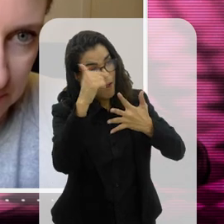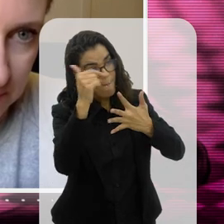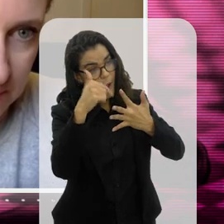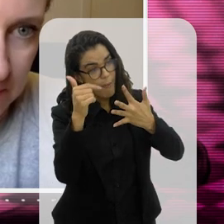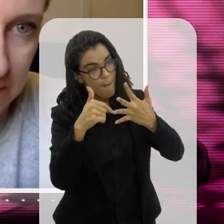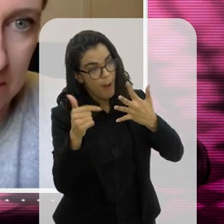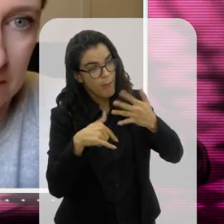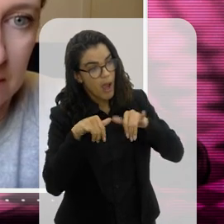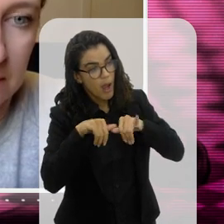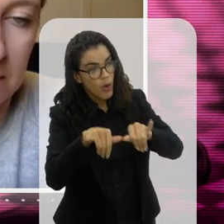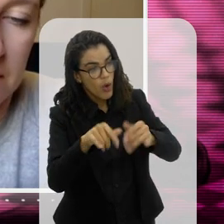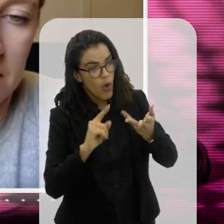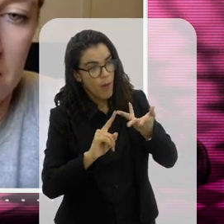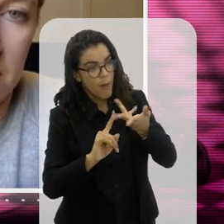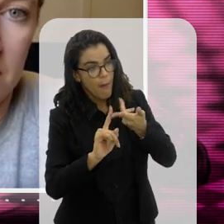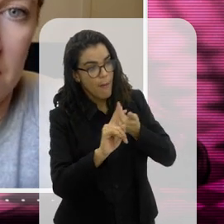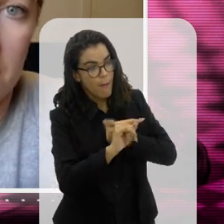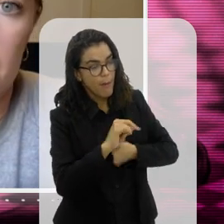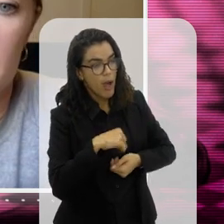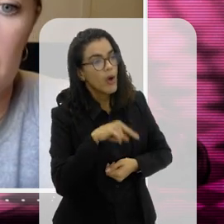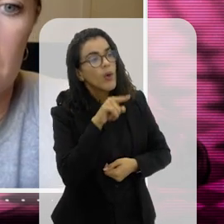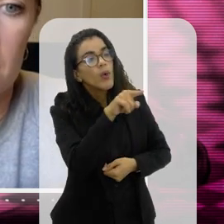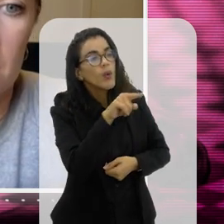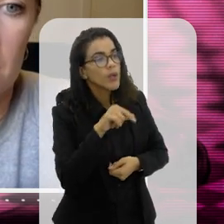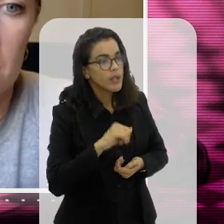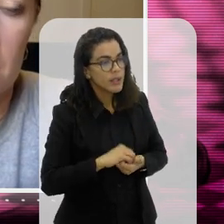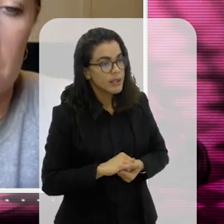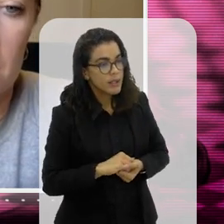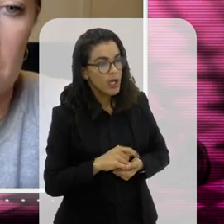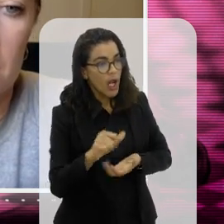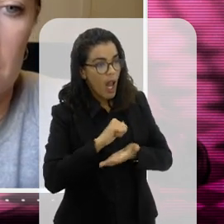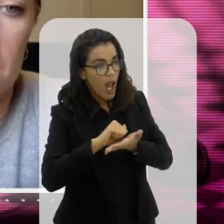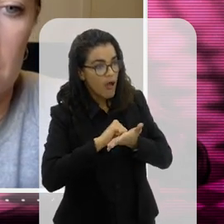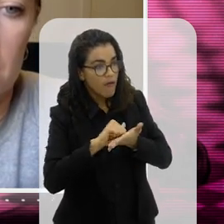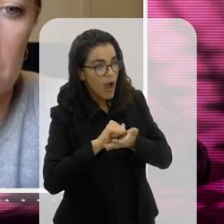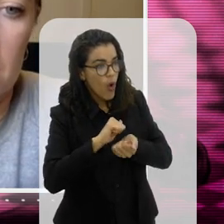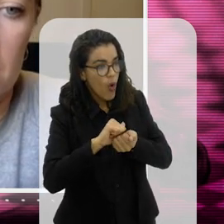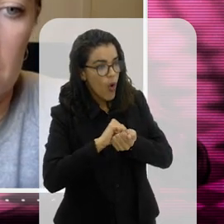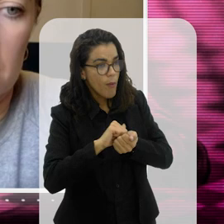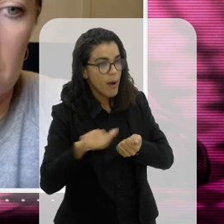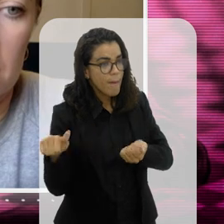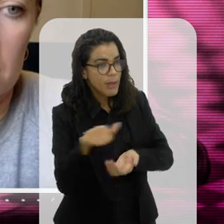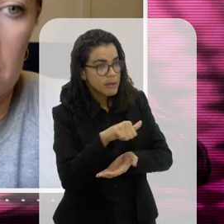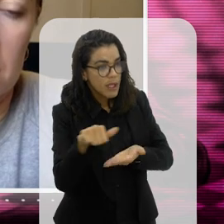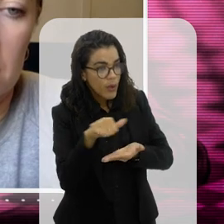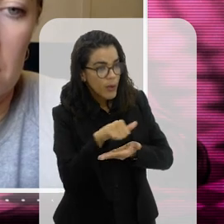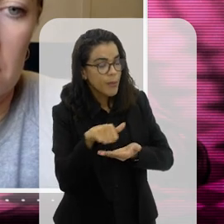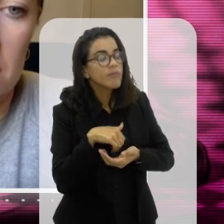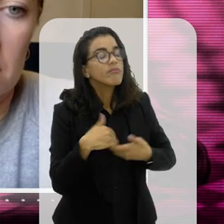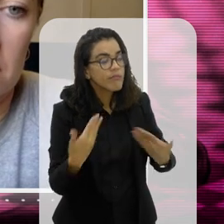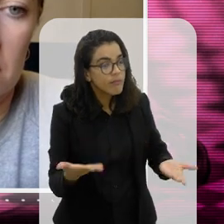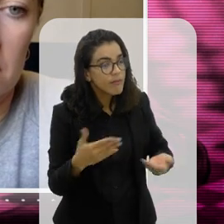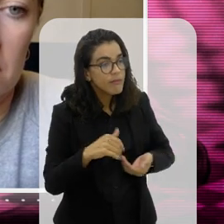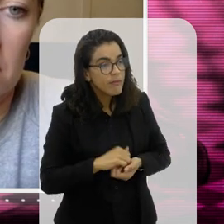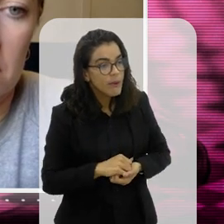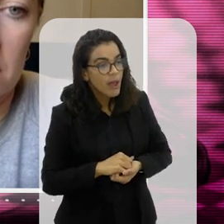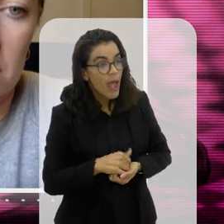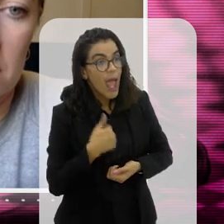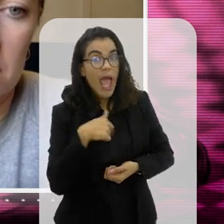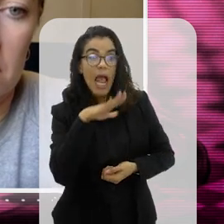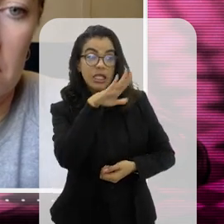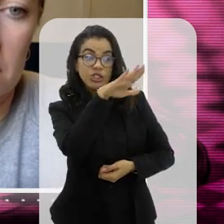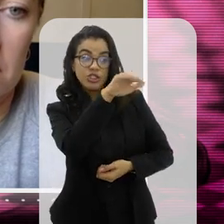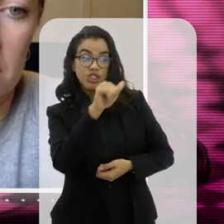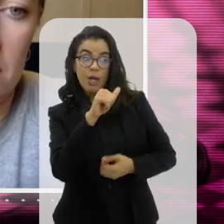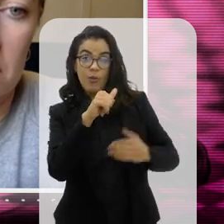funcionar assim: ó, tem que fazer as compras, tem que fazer não sei o quê, tem que fazer. O que que você faz? O dia de lavar a roupa é tal, o dia de passar a roupa é tal, como é que nós vamos fazer, né?